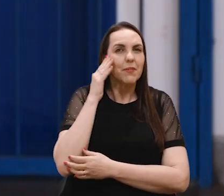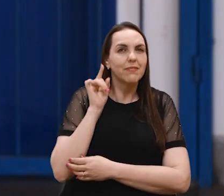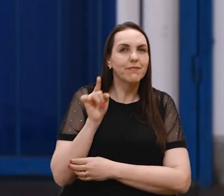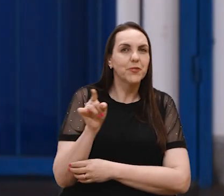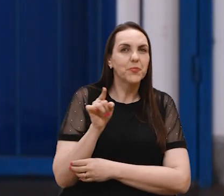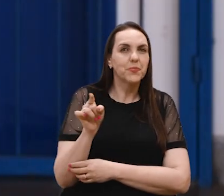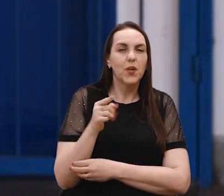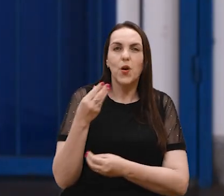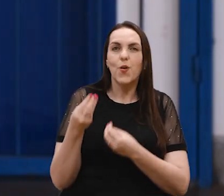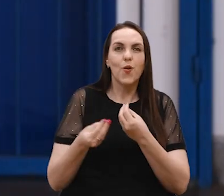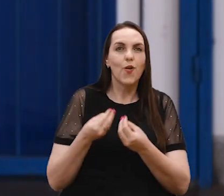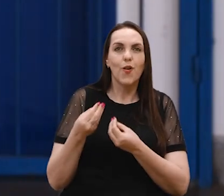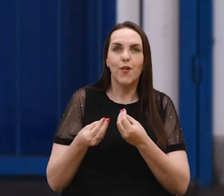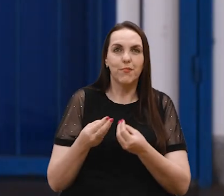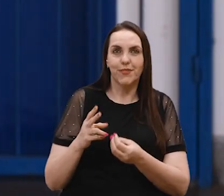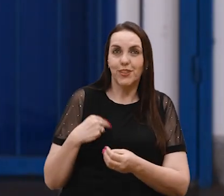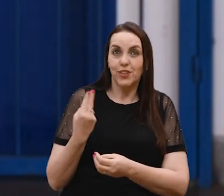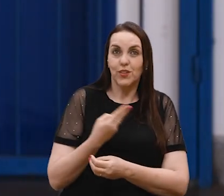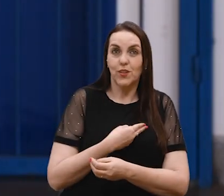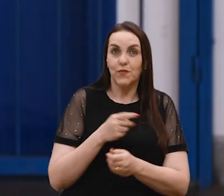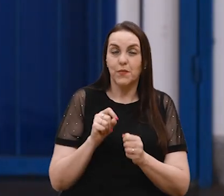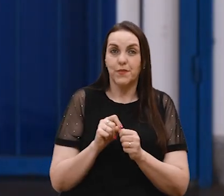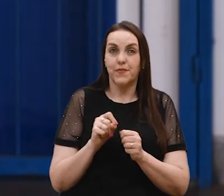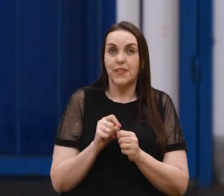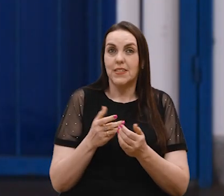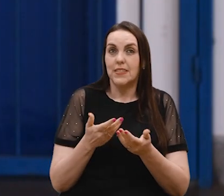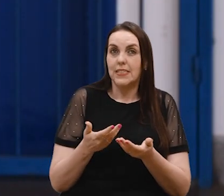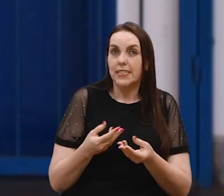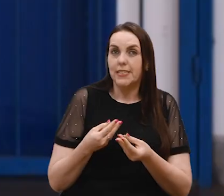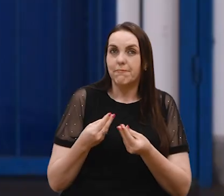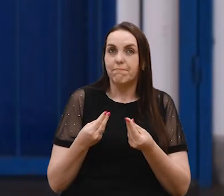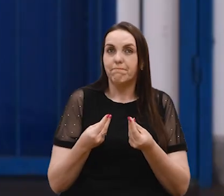dela como é que a gente vai fazer